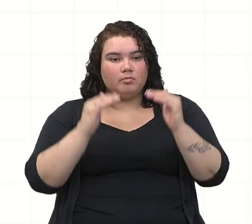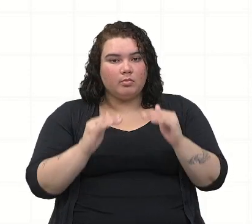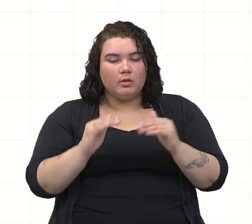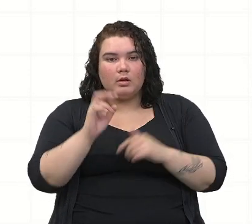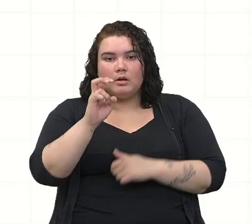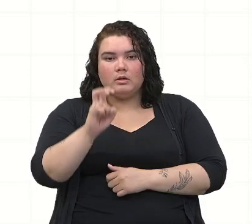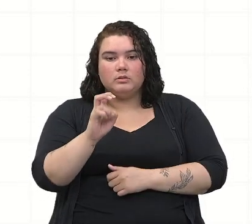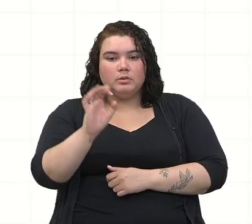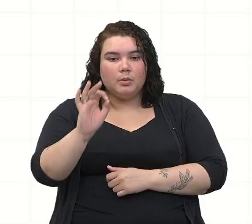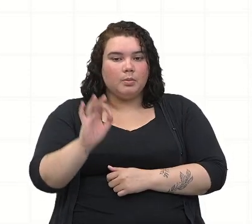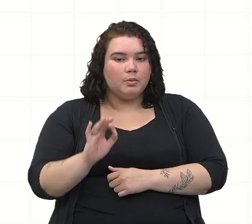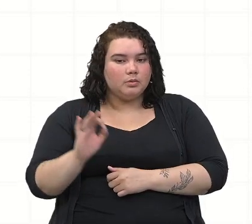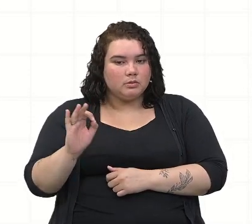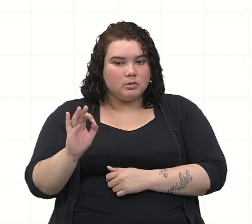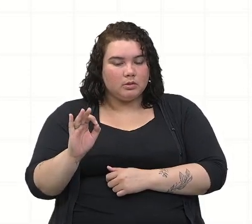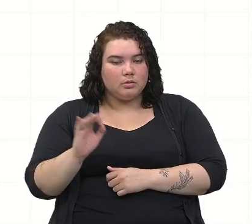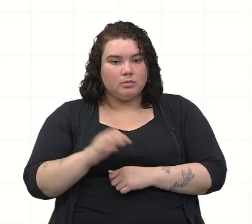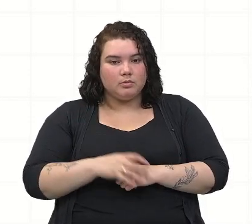5%.